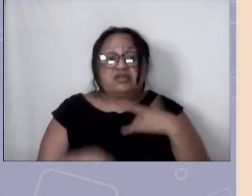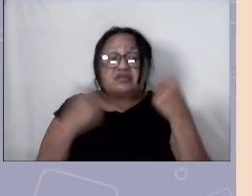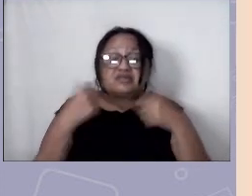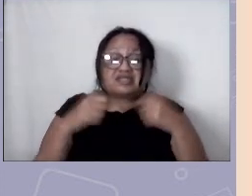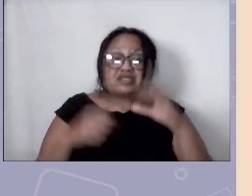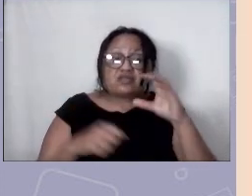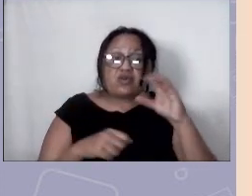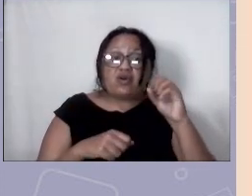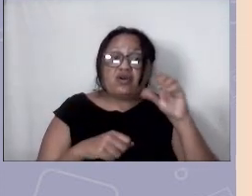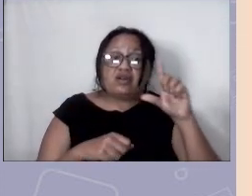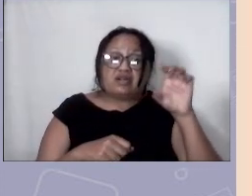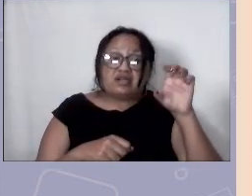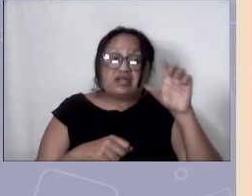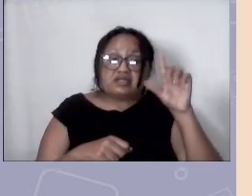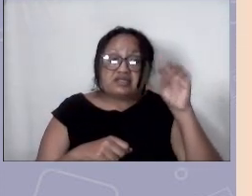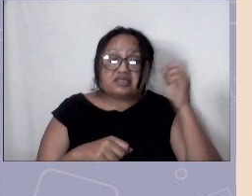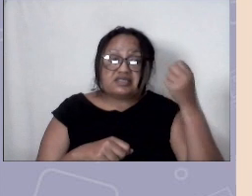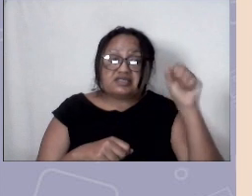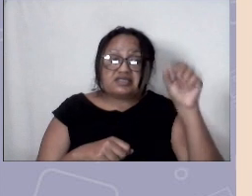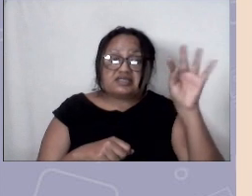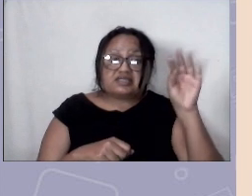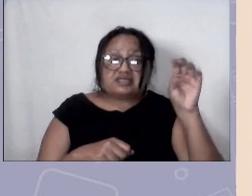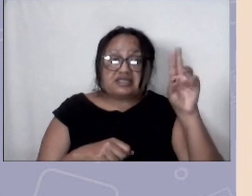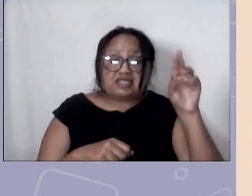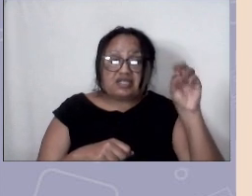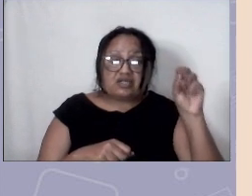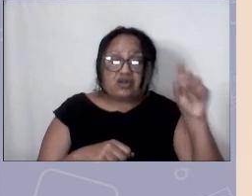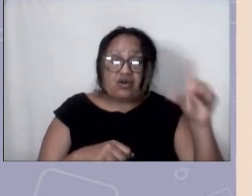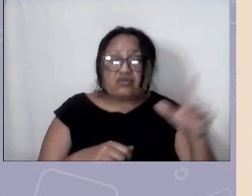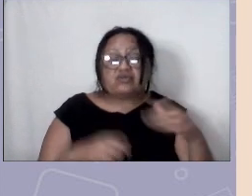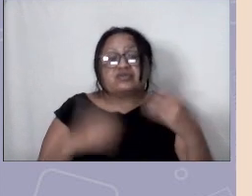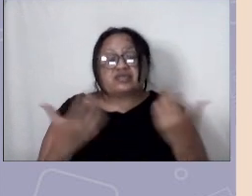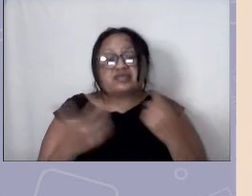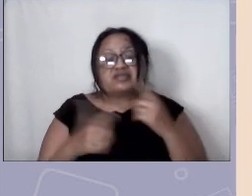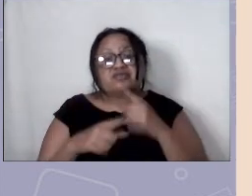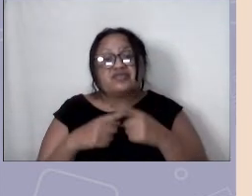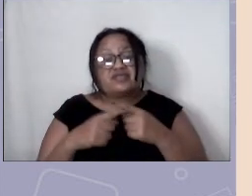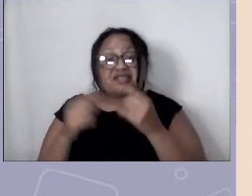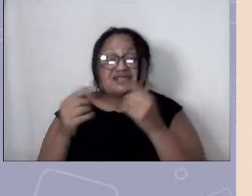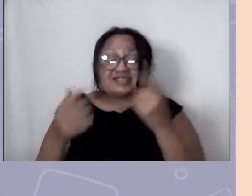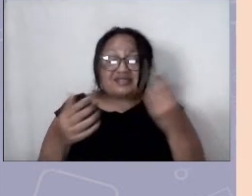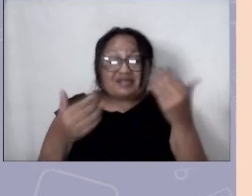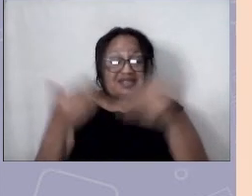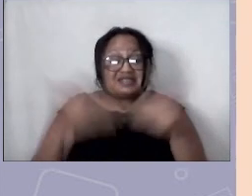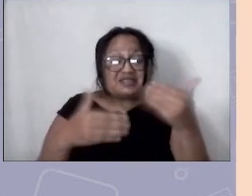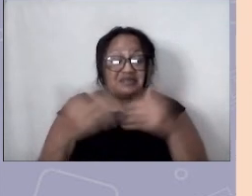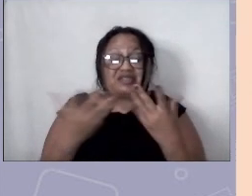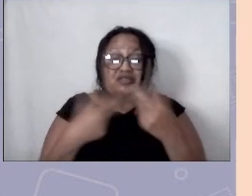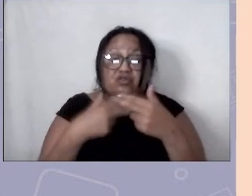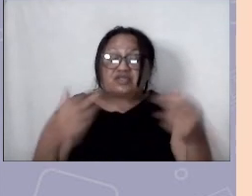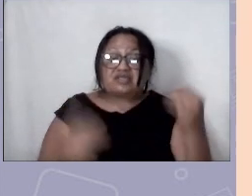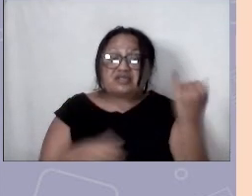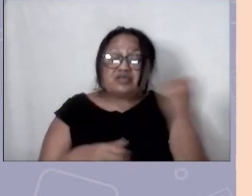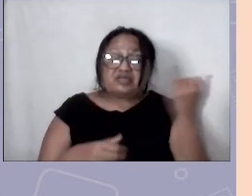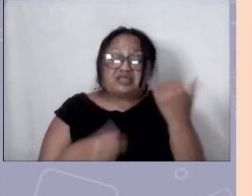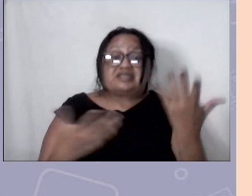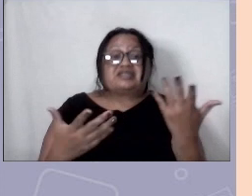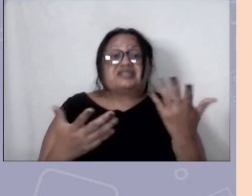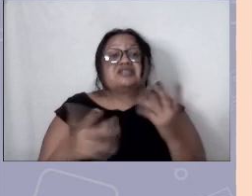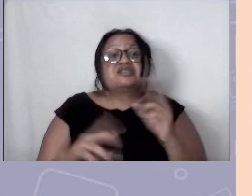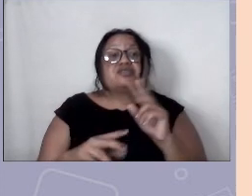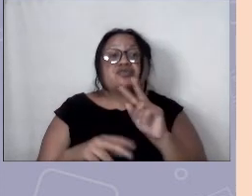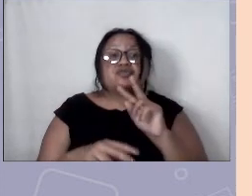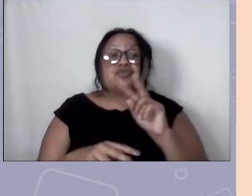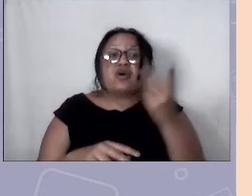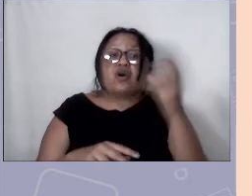ele vai ter a sua importância vai fazer parte de várias substâncias importantes dentre elas os hormônios certo então o